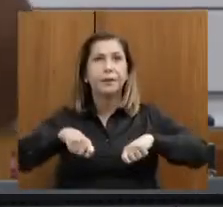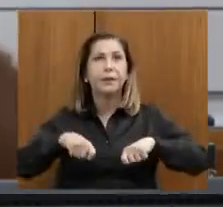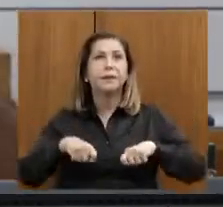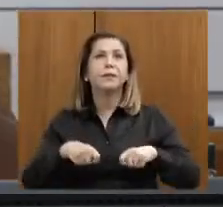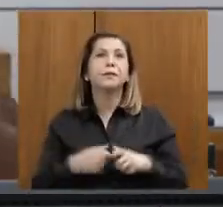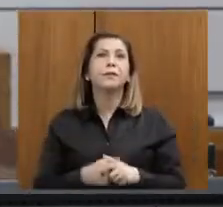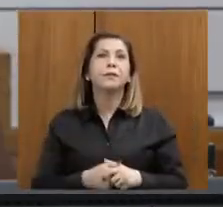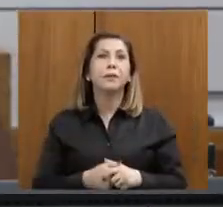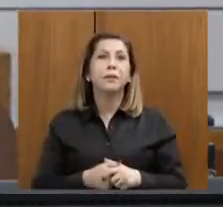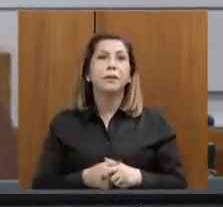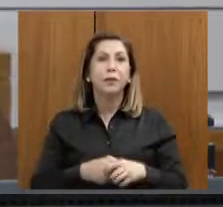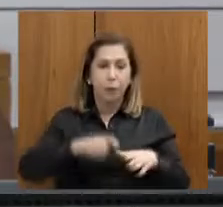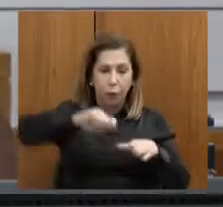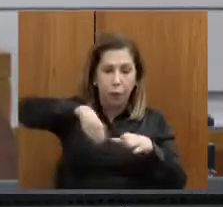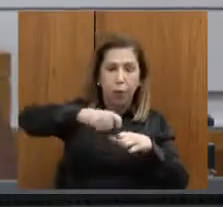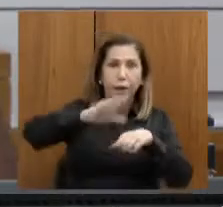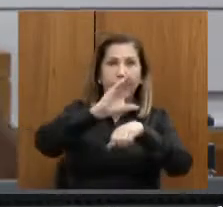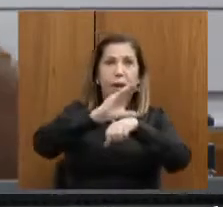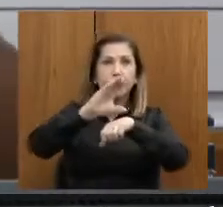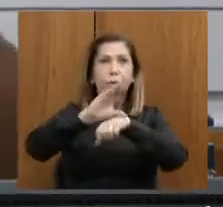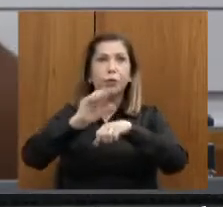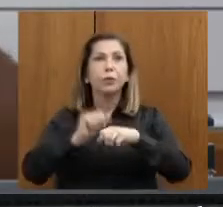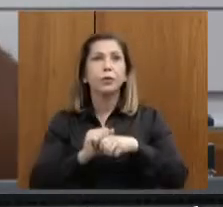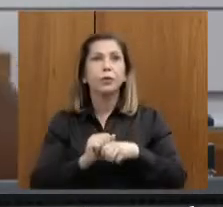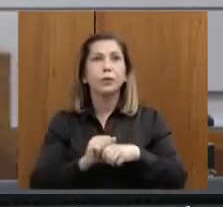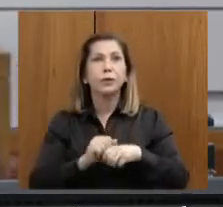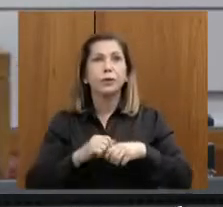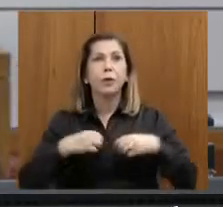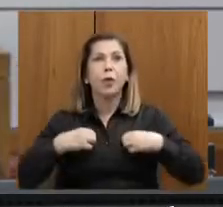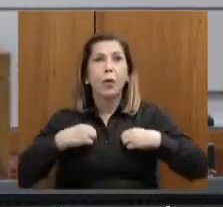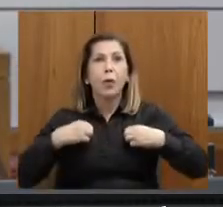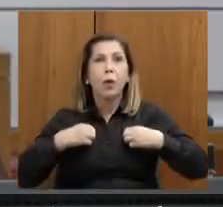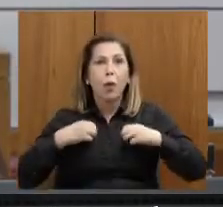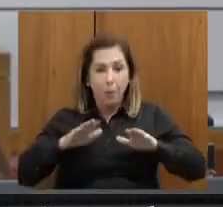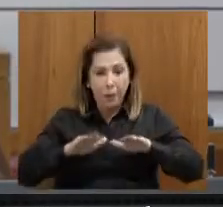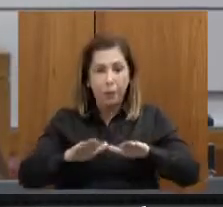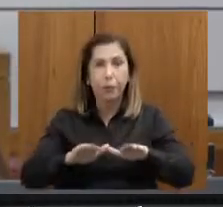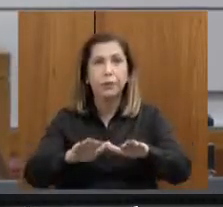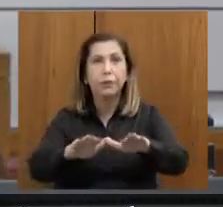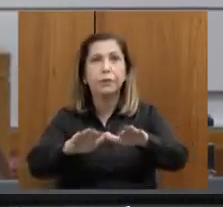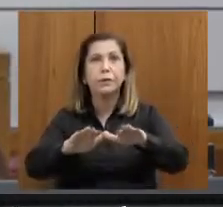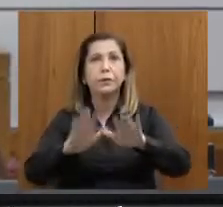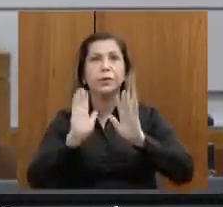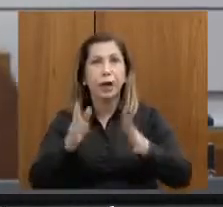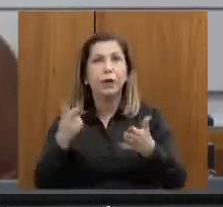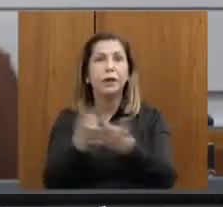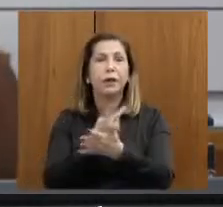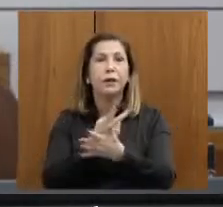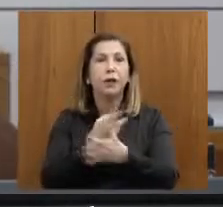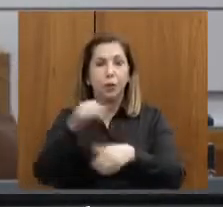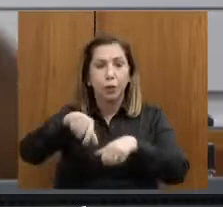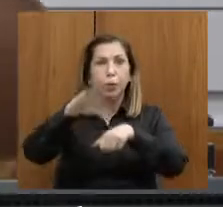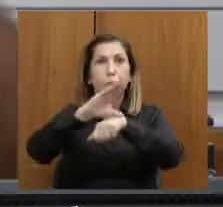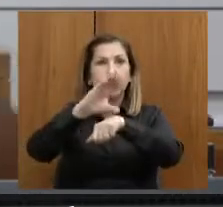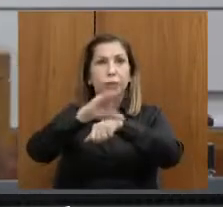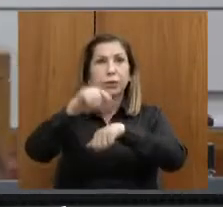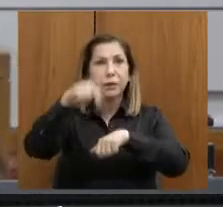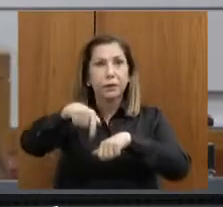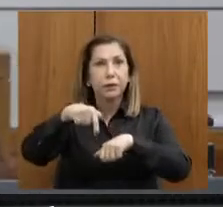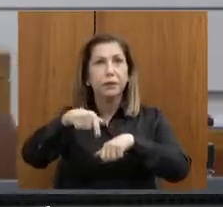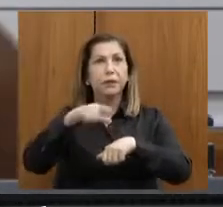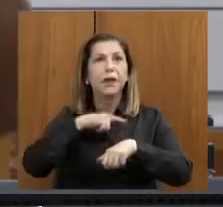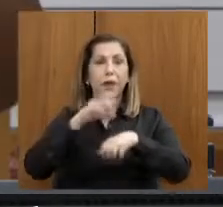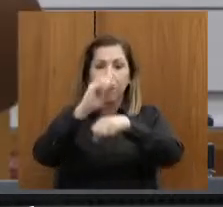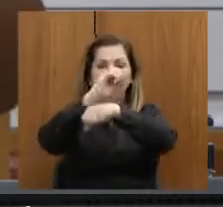uma de culinária e uma tá de roupa já aconteceu roupa demo César já aconteceu então der